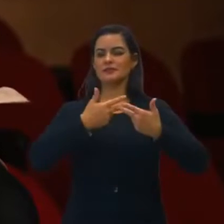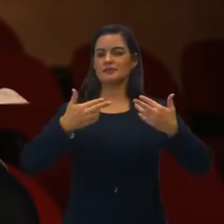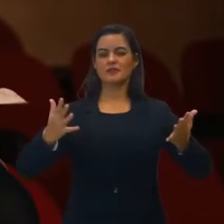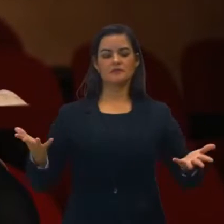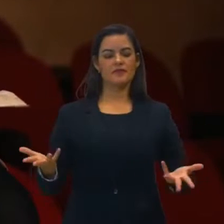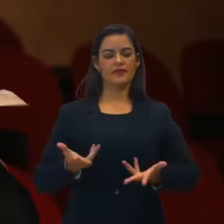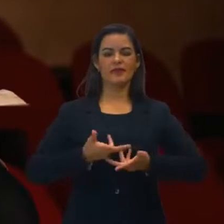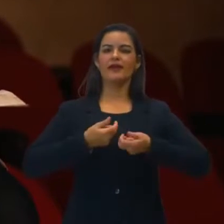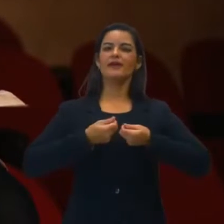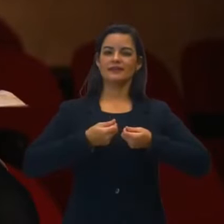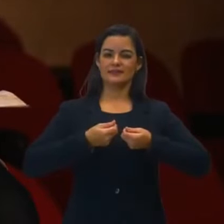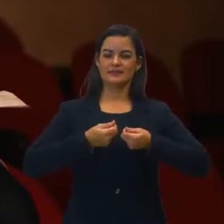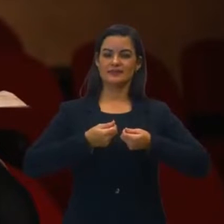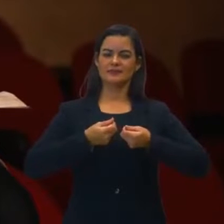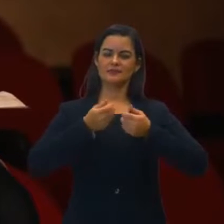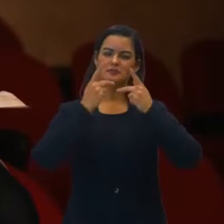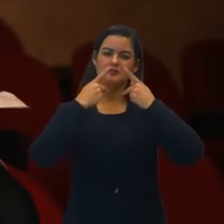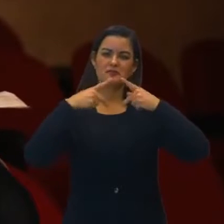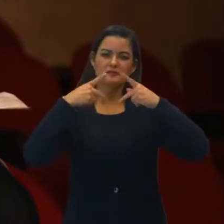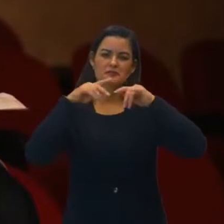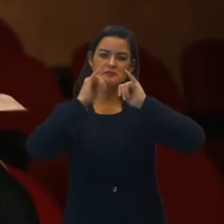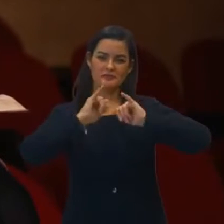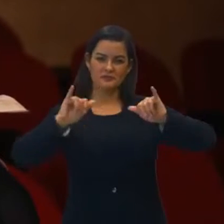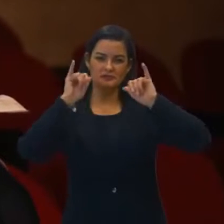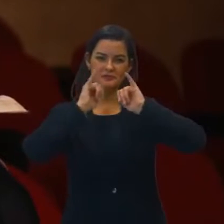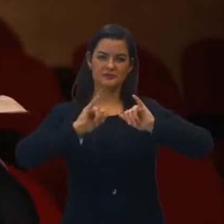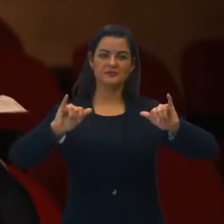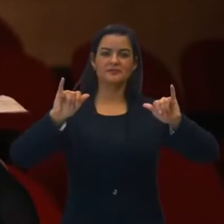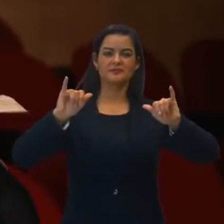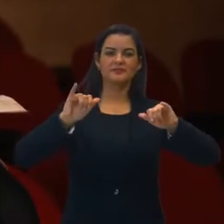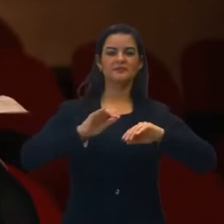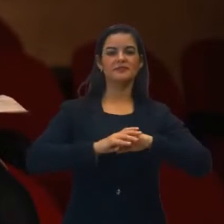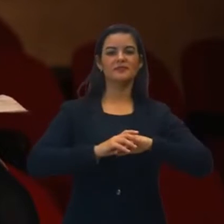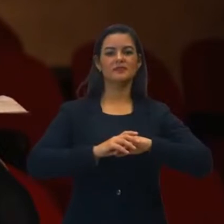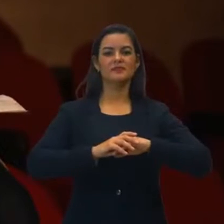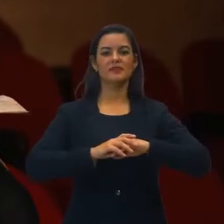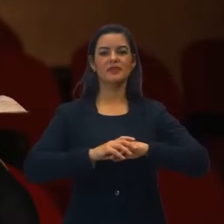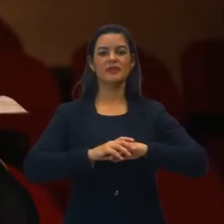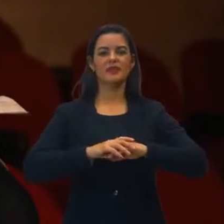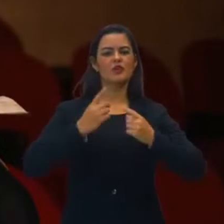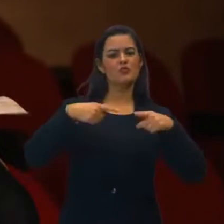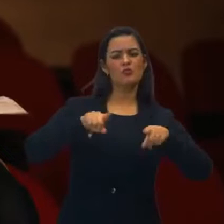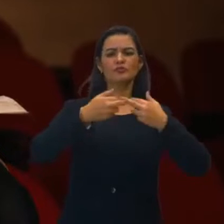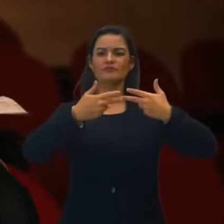maravilhosas, tantas mensagens edificantes, tantas músicas